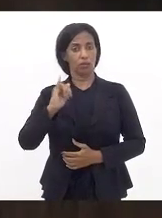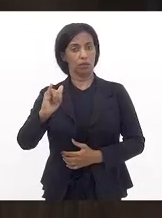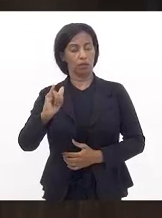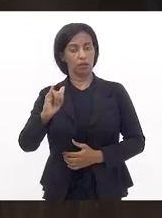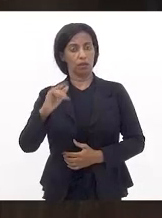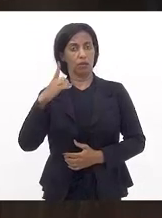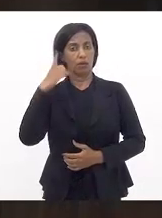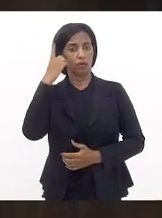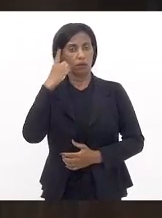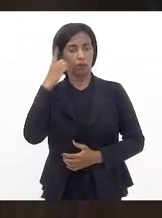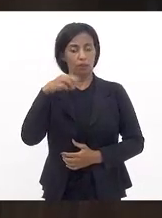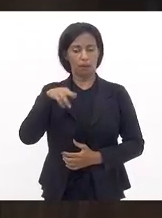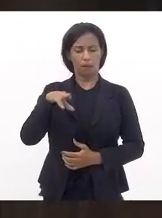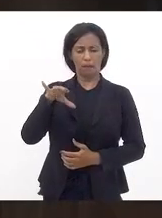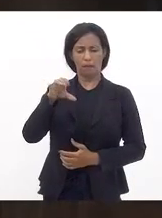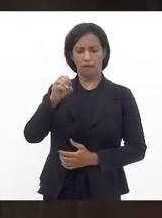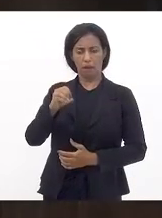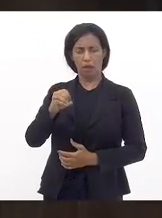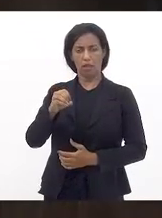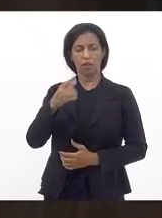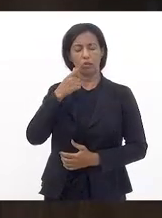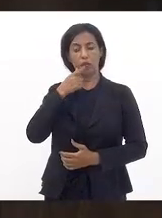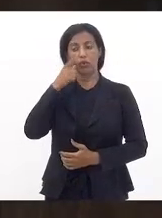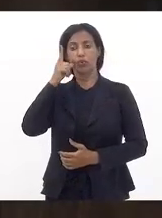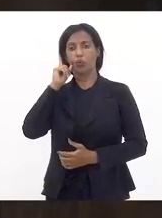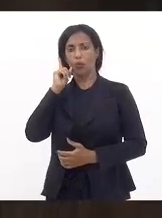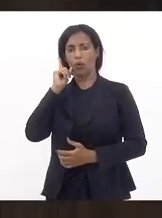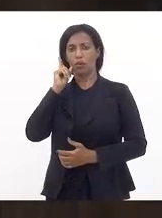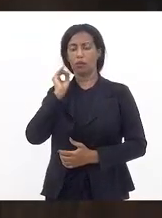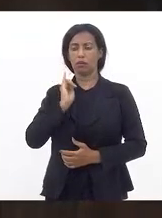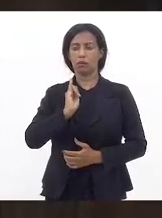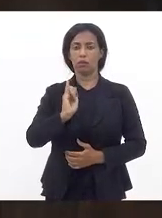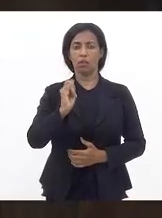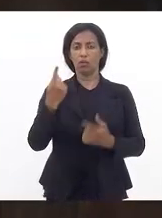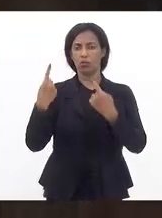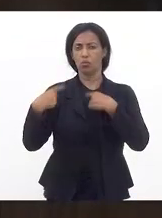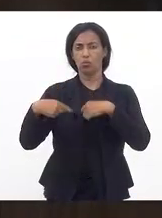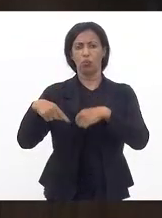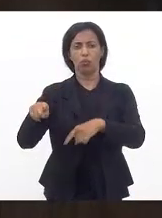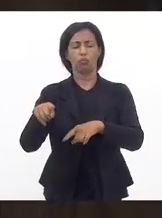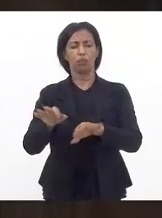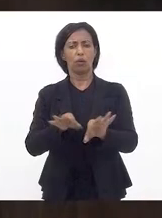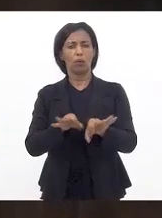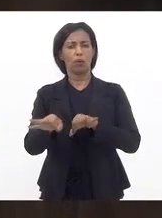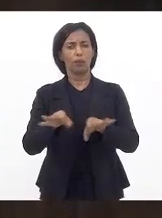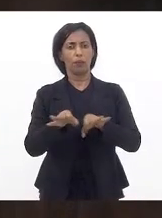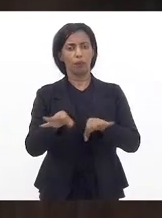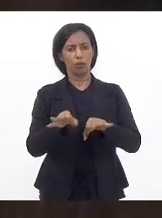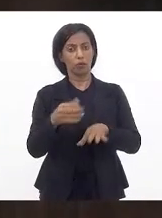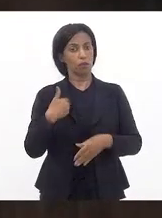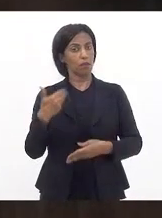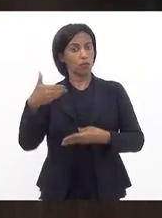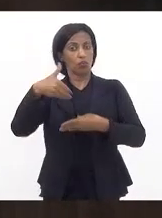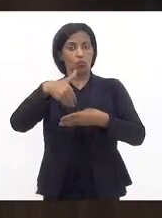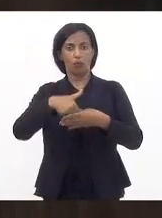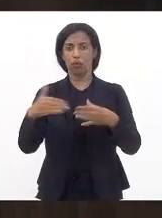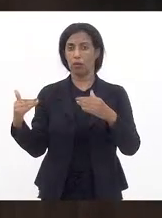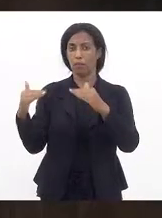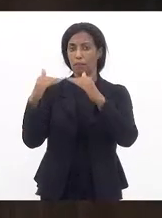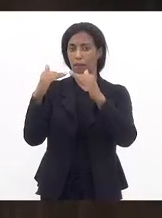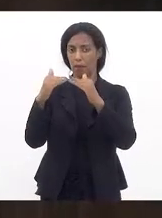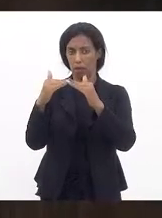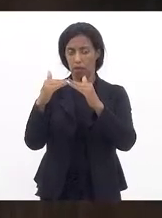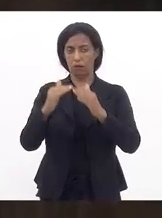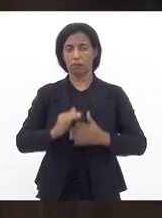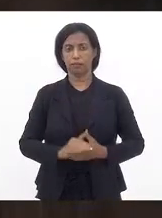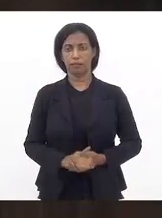machucou Alberto com toda tranquilidade no dia de ontem que eu sou contrário ao projeto mas não tô voltando Mary estou